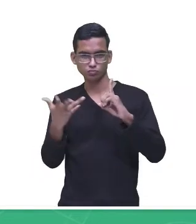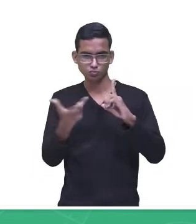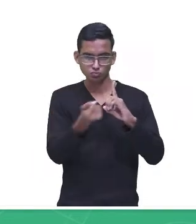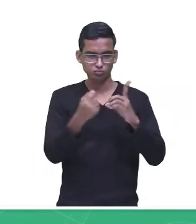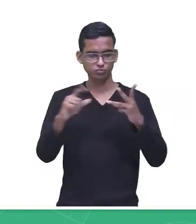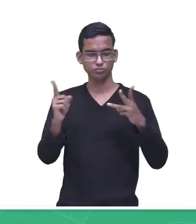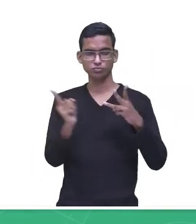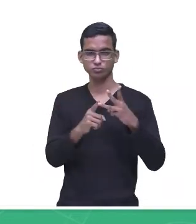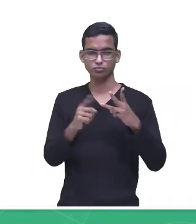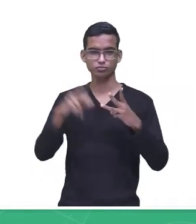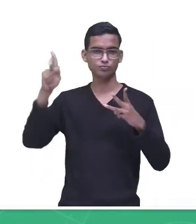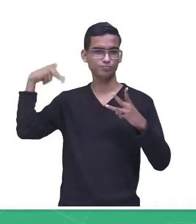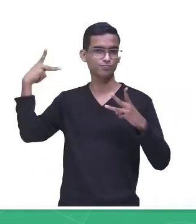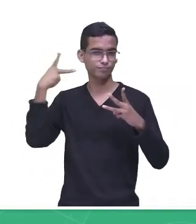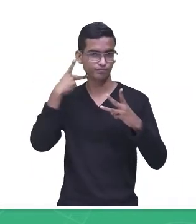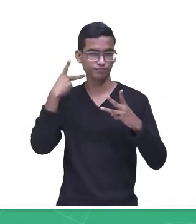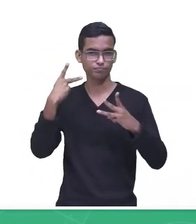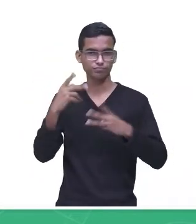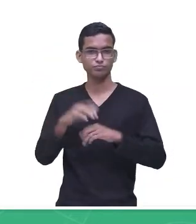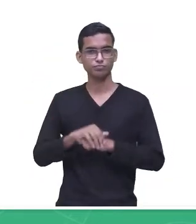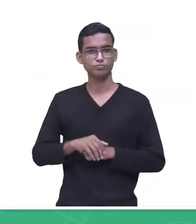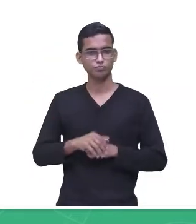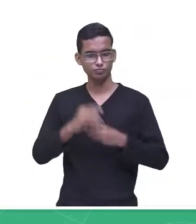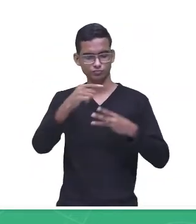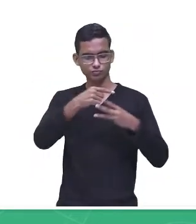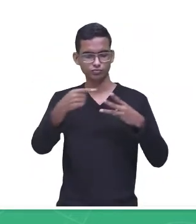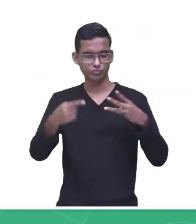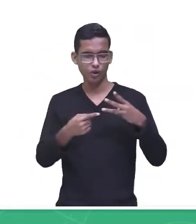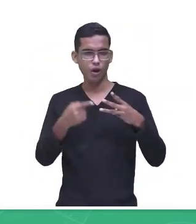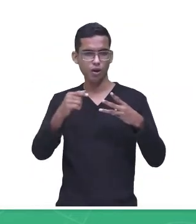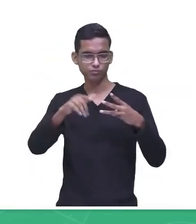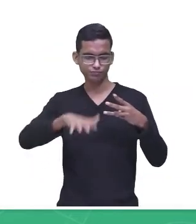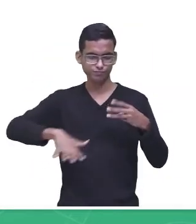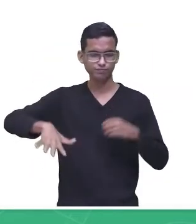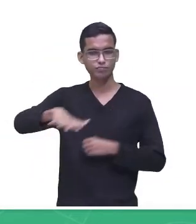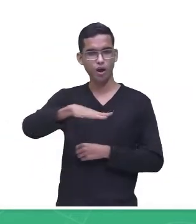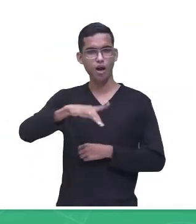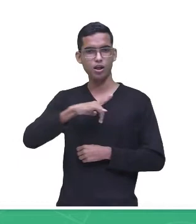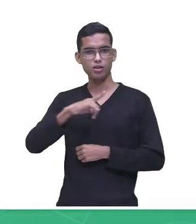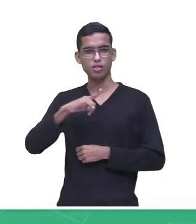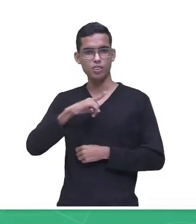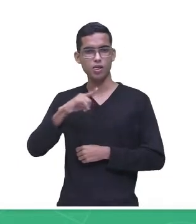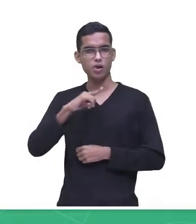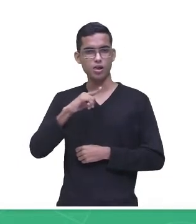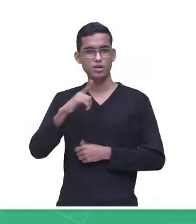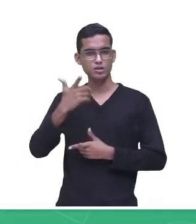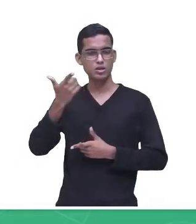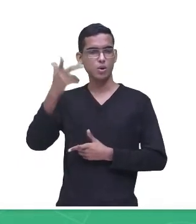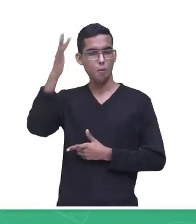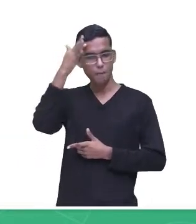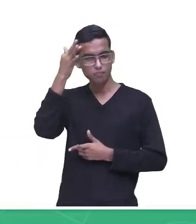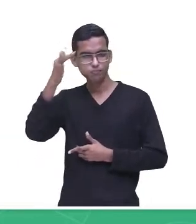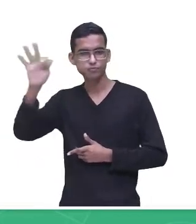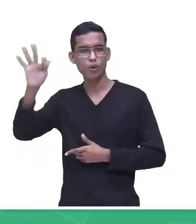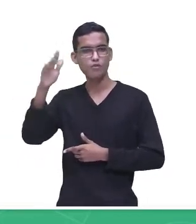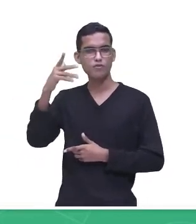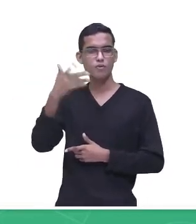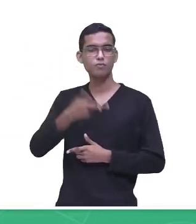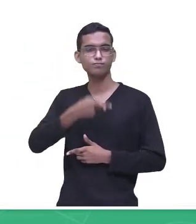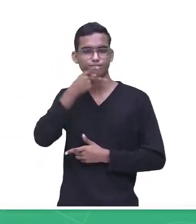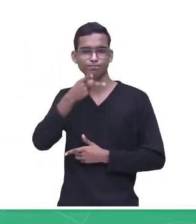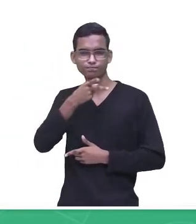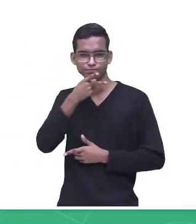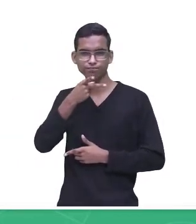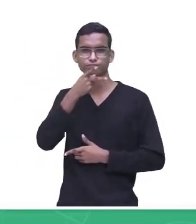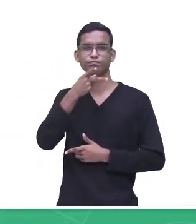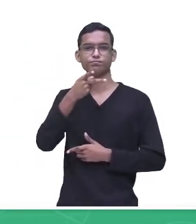política, todos esses termos, né? Todas essas áreas que Platão trabalhou aqui e que tentou trazer para nós explicar um